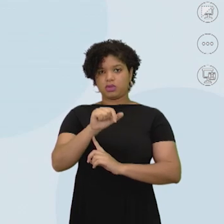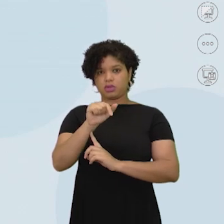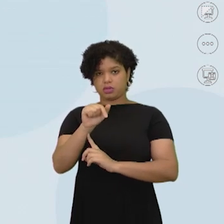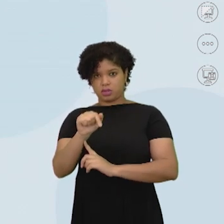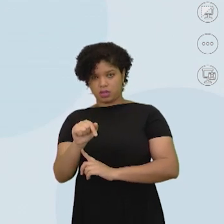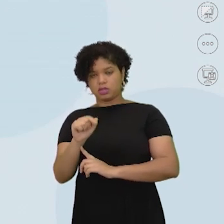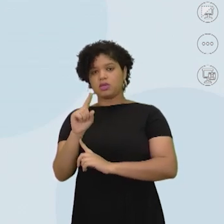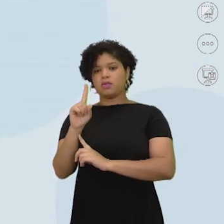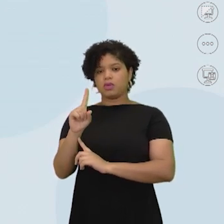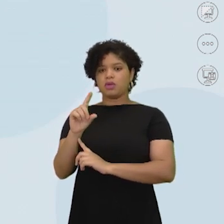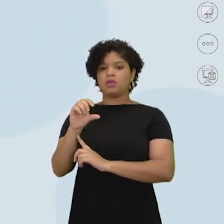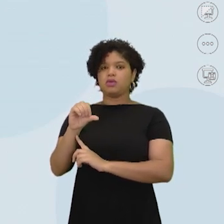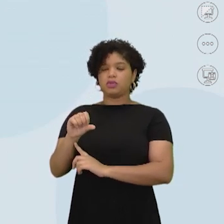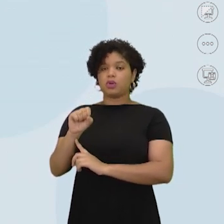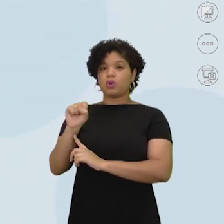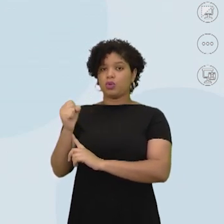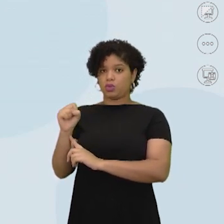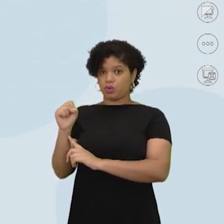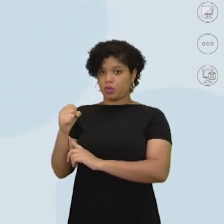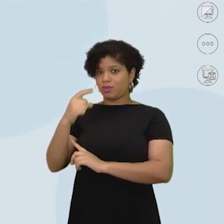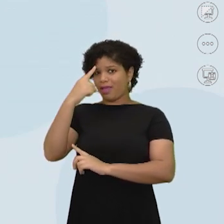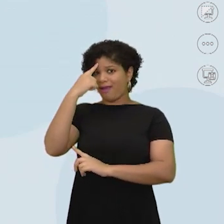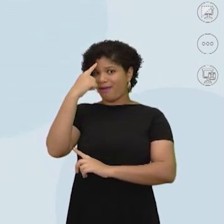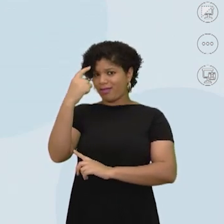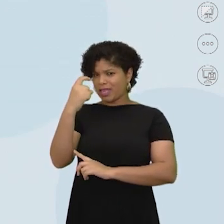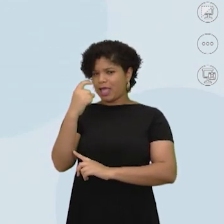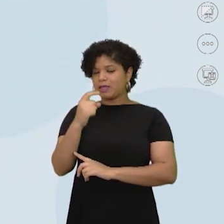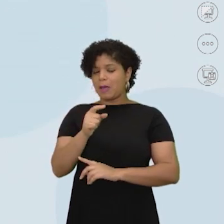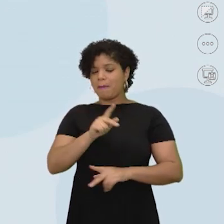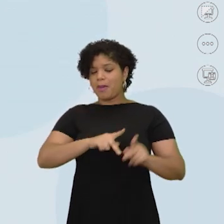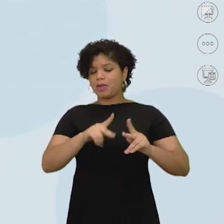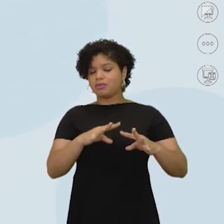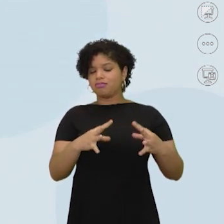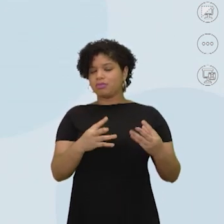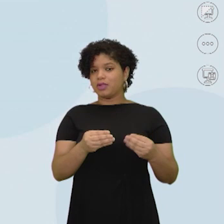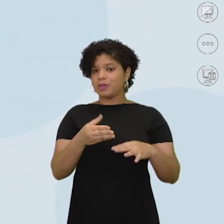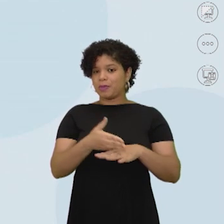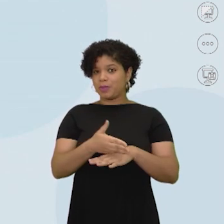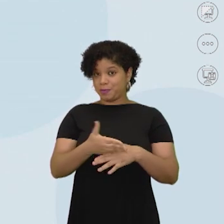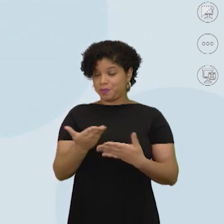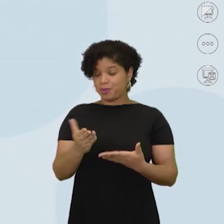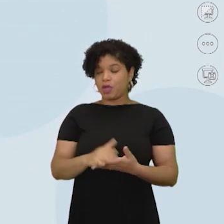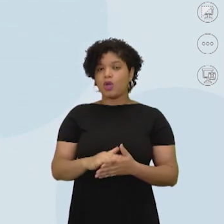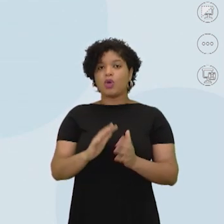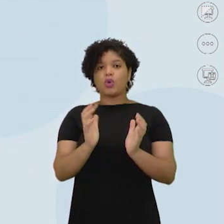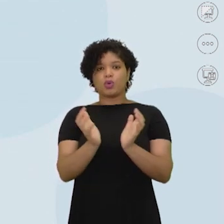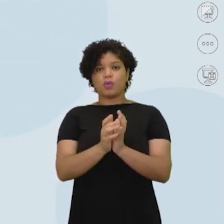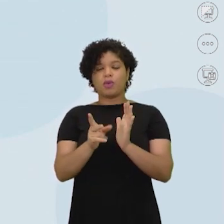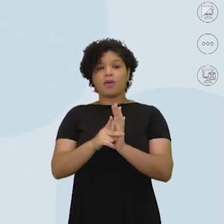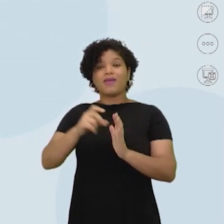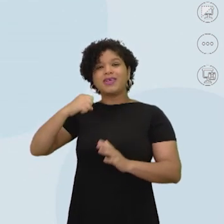povo brasileiro antes do processo de elaboração da Constituição. O Senado Federal criou em 86 o